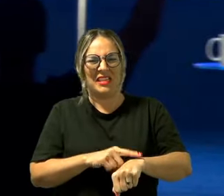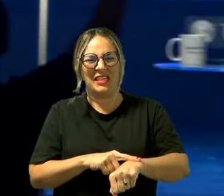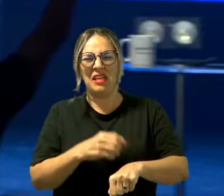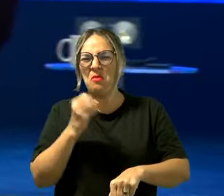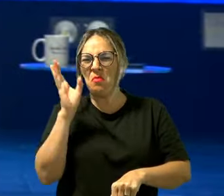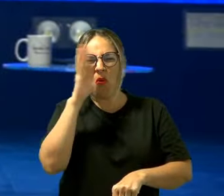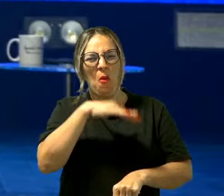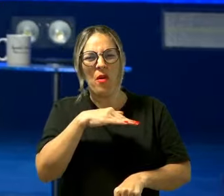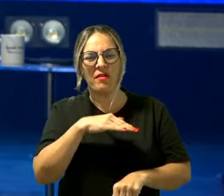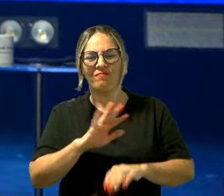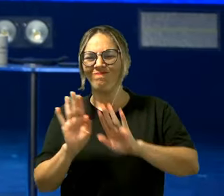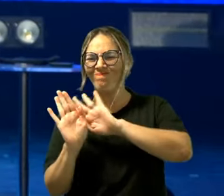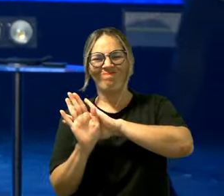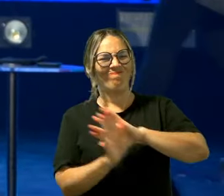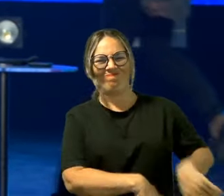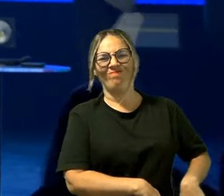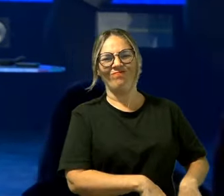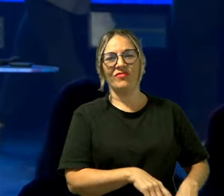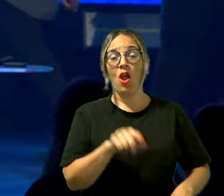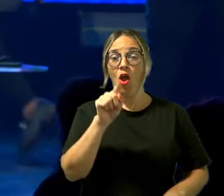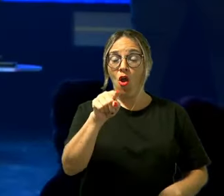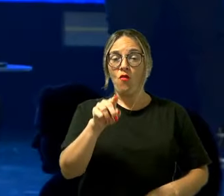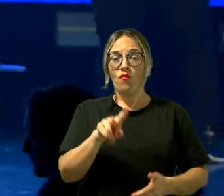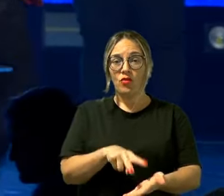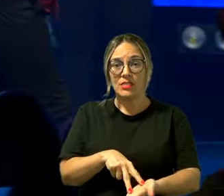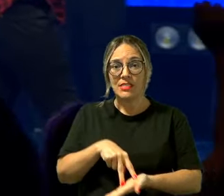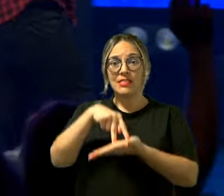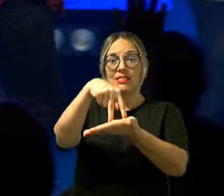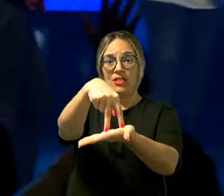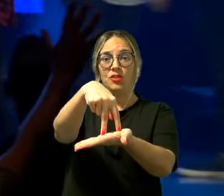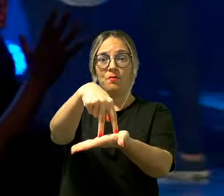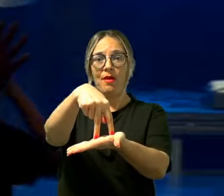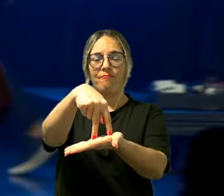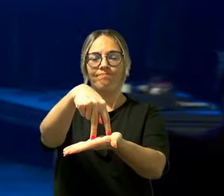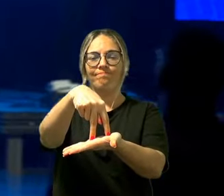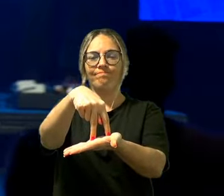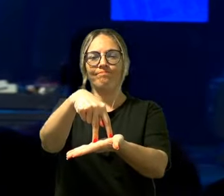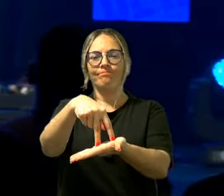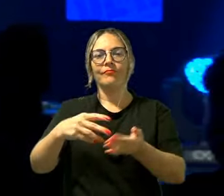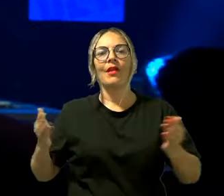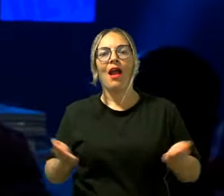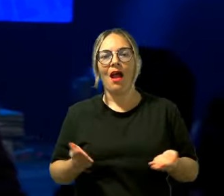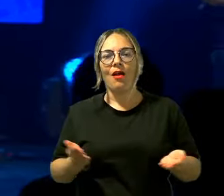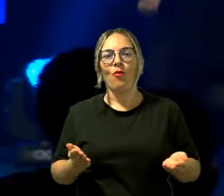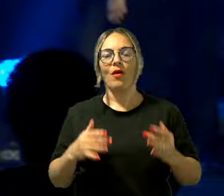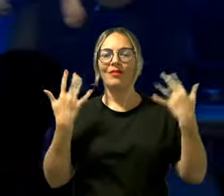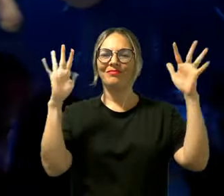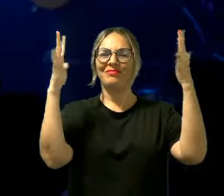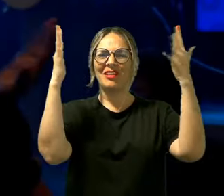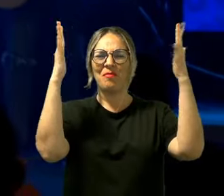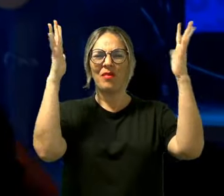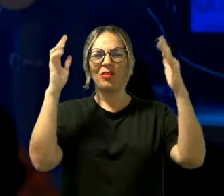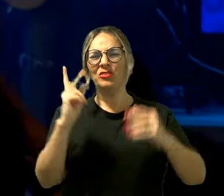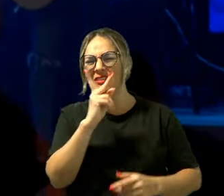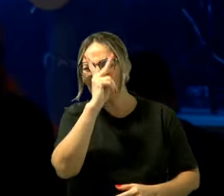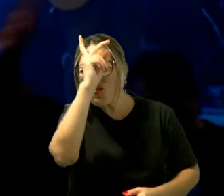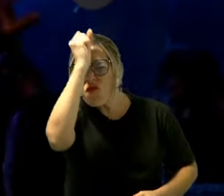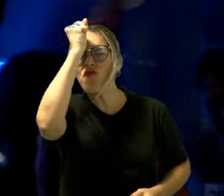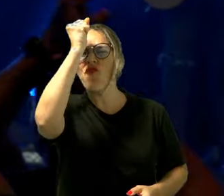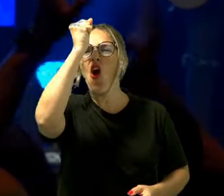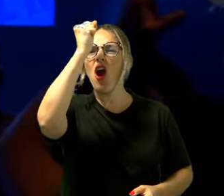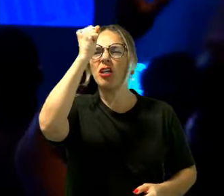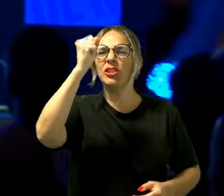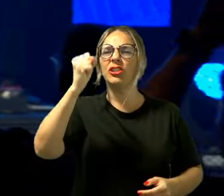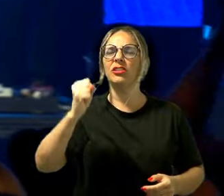acabou. Você pode se colocar de pé aí no seu lugar, aplaudir o Senhor o mais forte que você puder e dar um brado